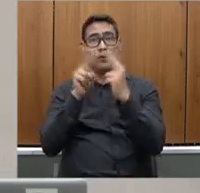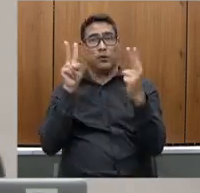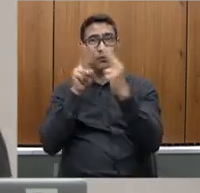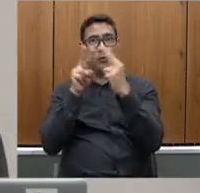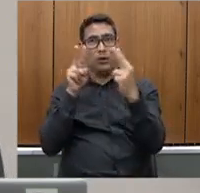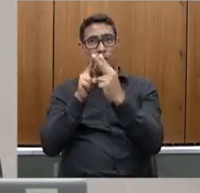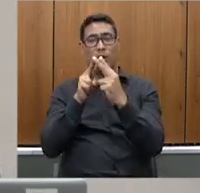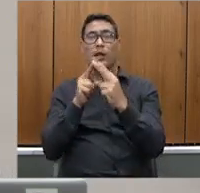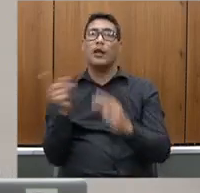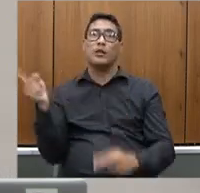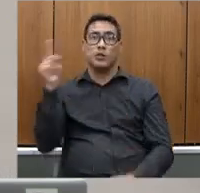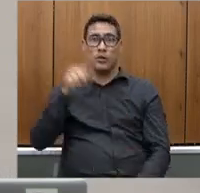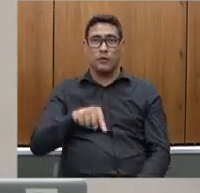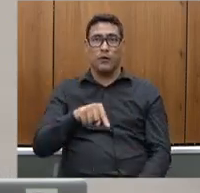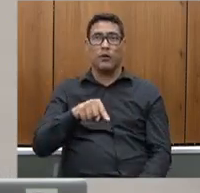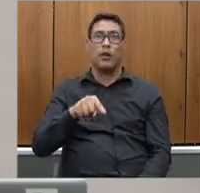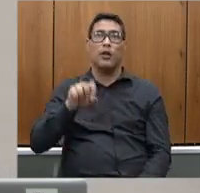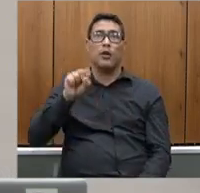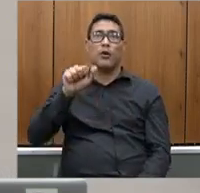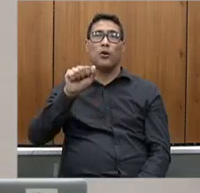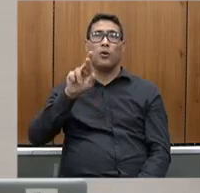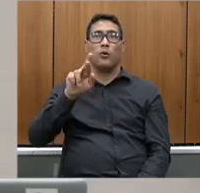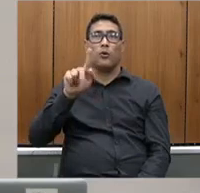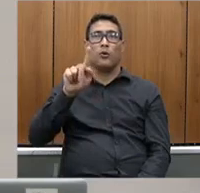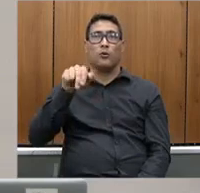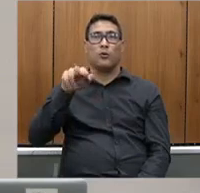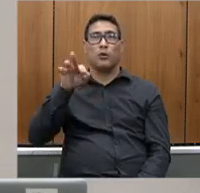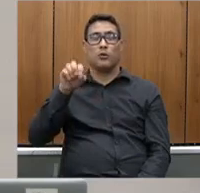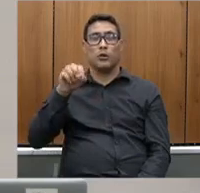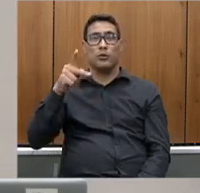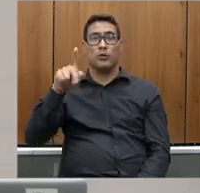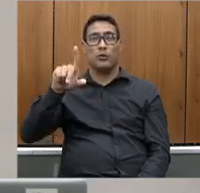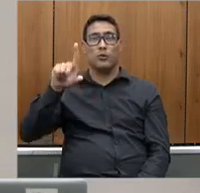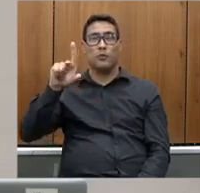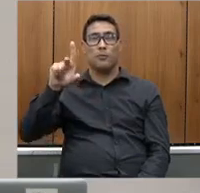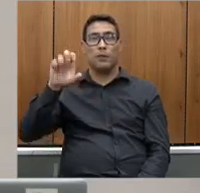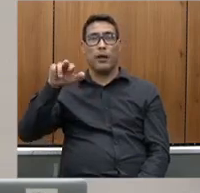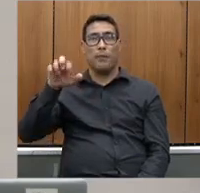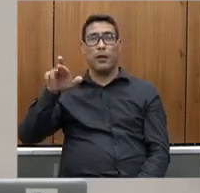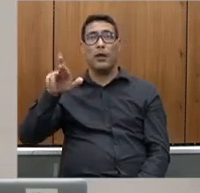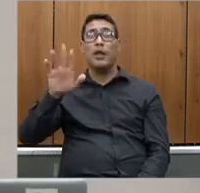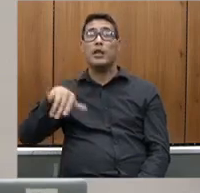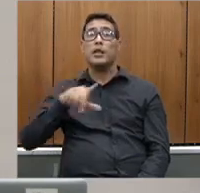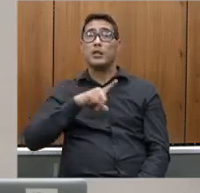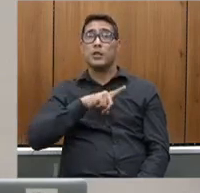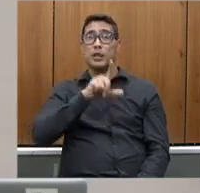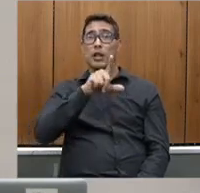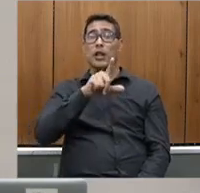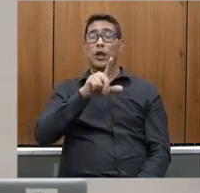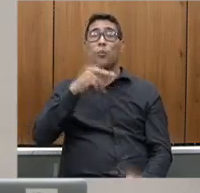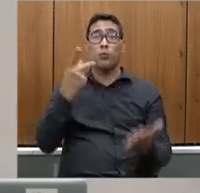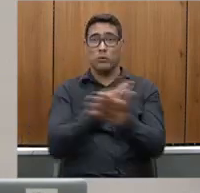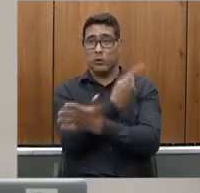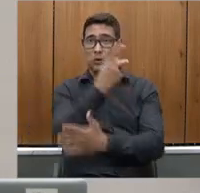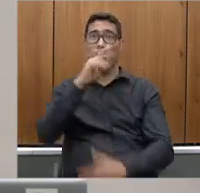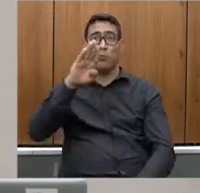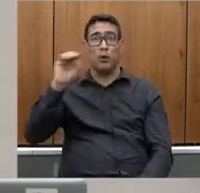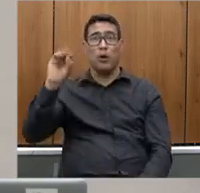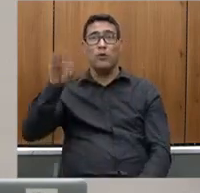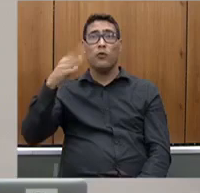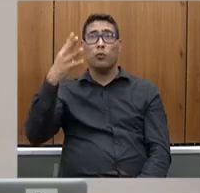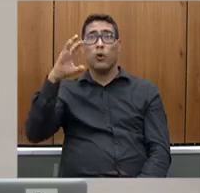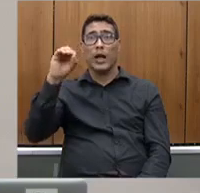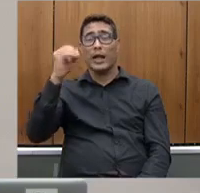O sargento Brenda trazendo ocorrência que de 17 horas lá nós tivemos ocorrência que ficou mais de 40 horas aguardando então